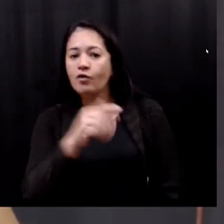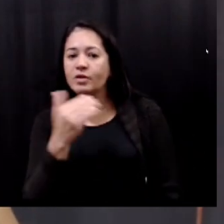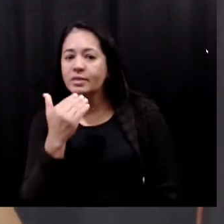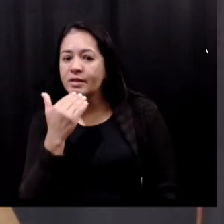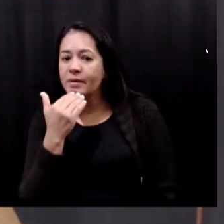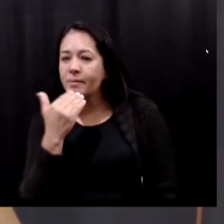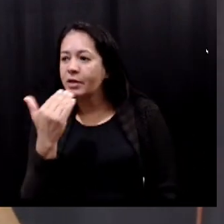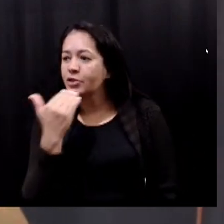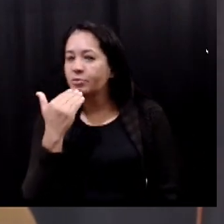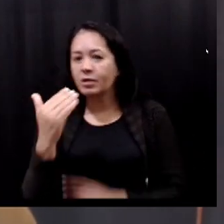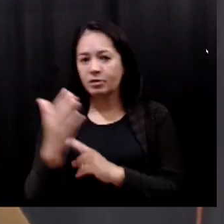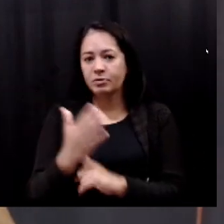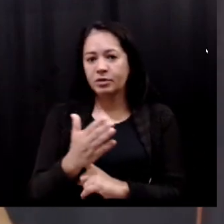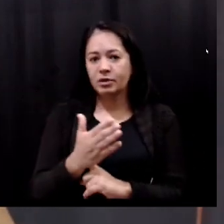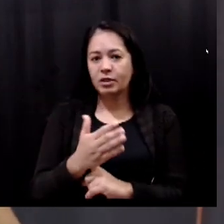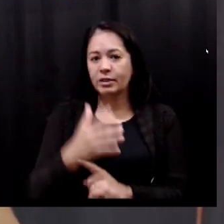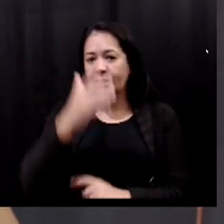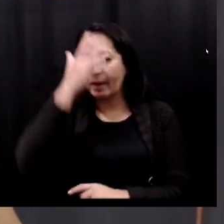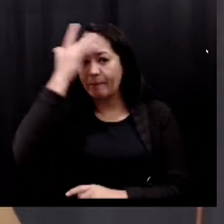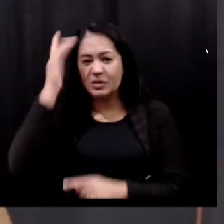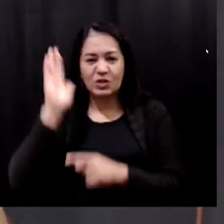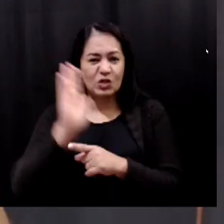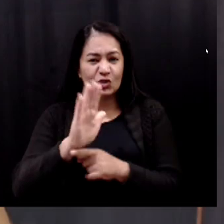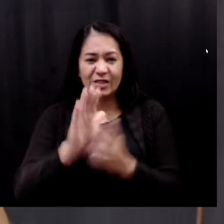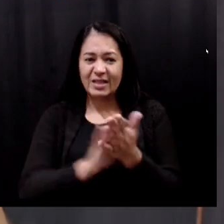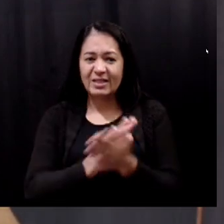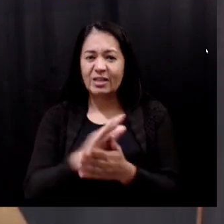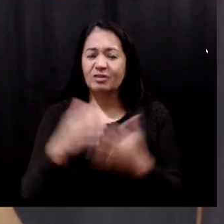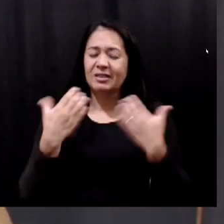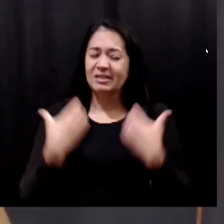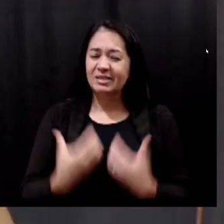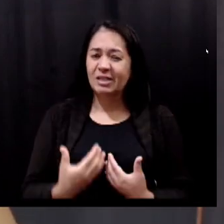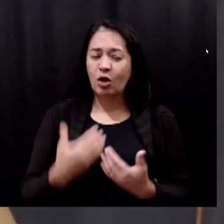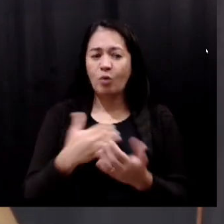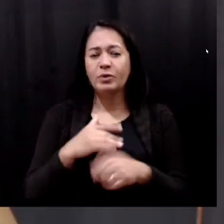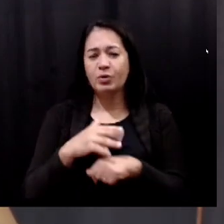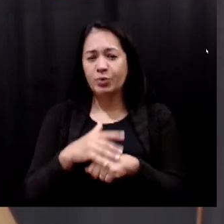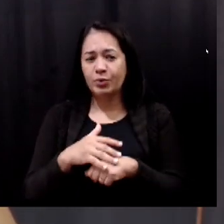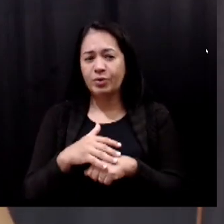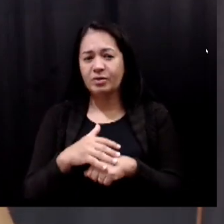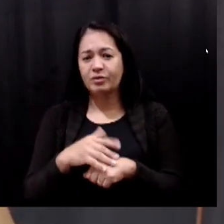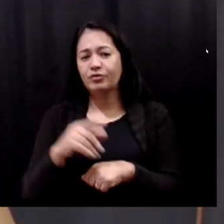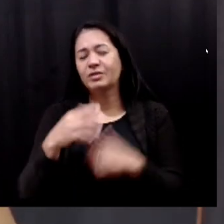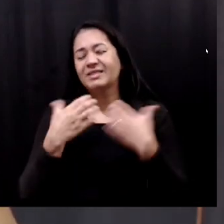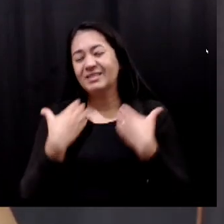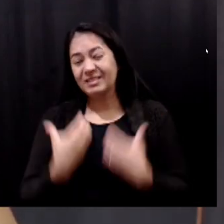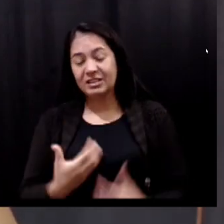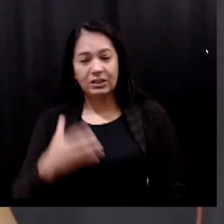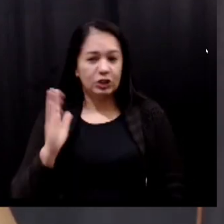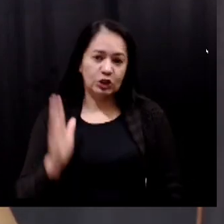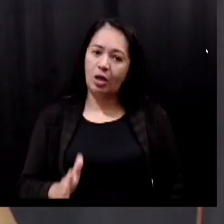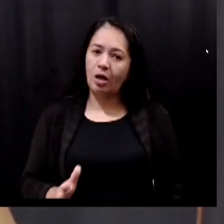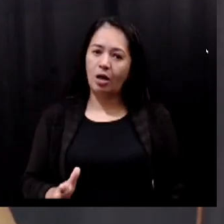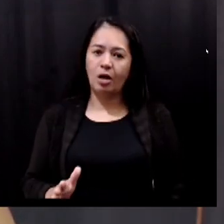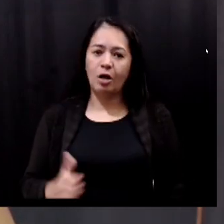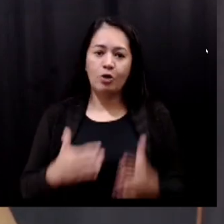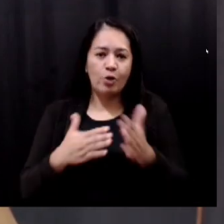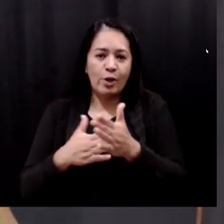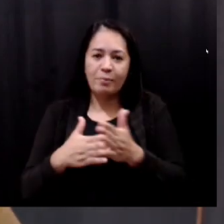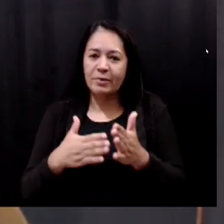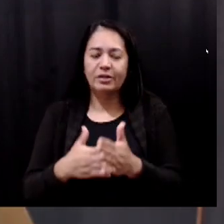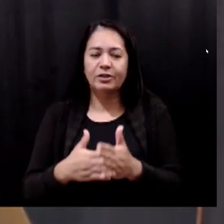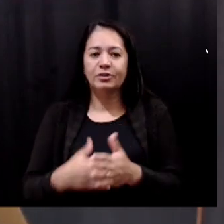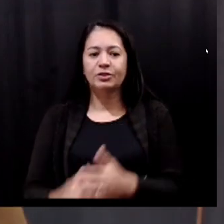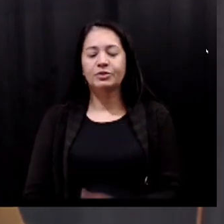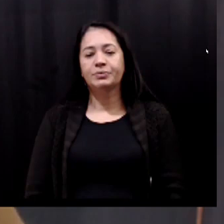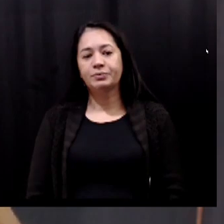está sobrecarregado. Começou a adoecer, começou a aparecer sintomas, você está sobrecarregado. É muito engraçado porque cuidadores